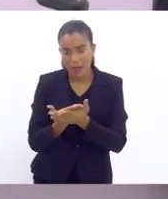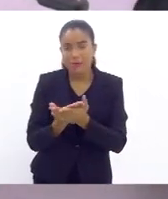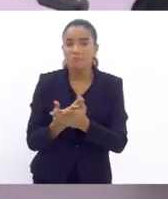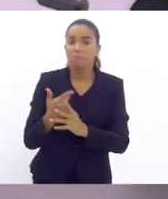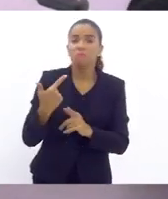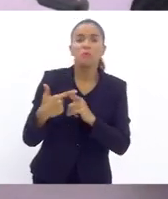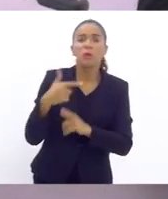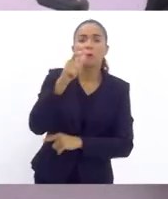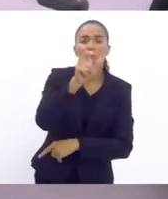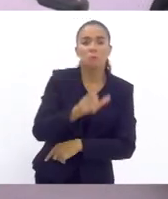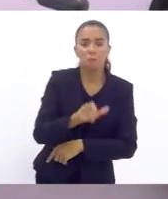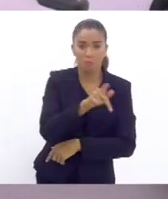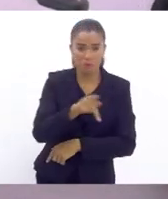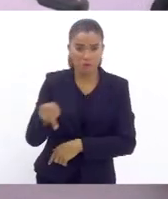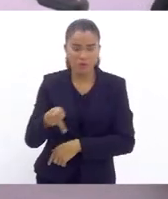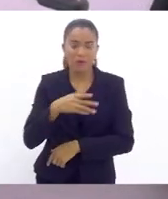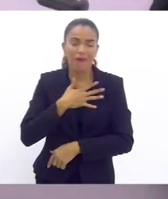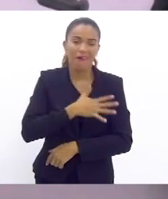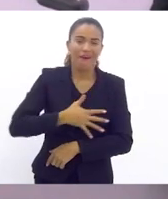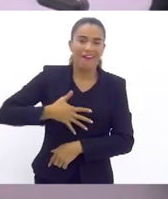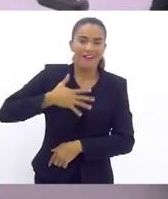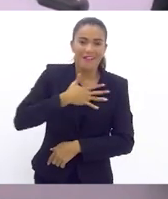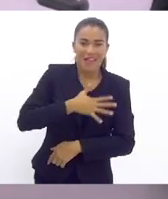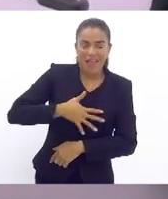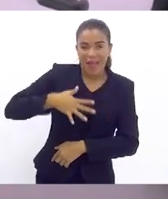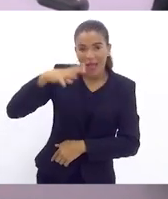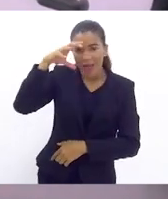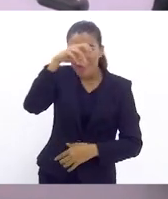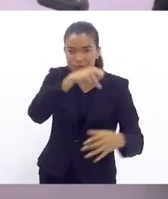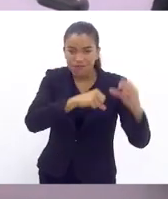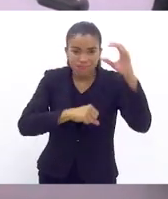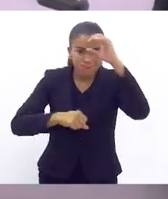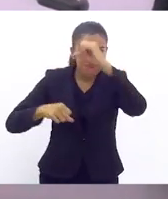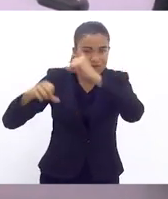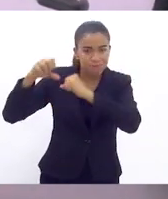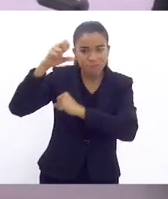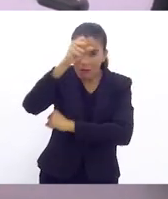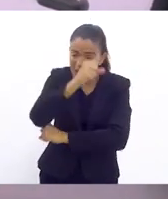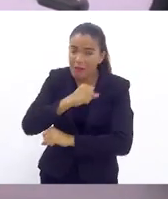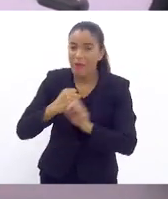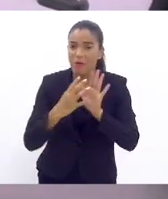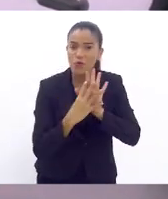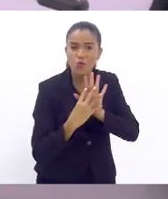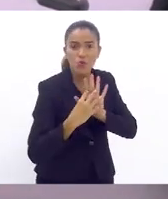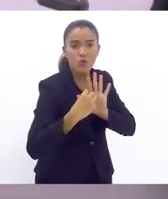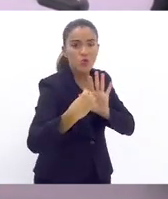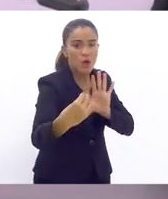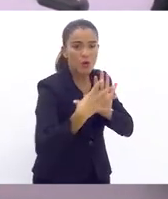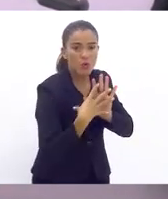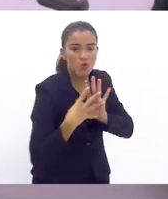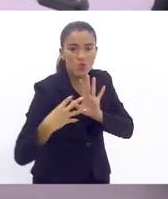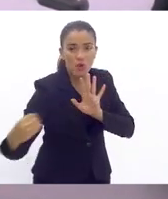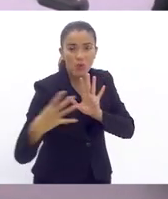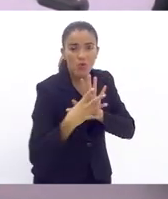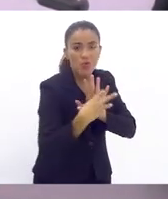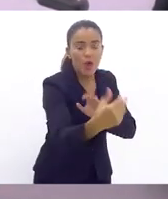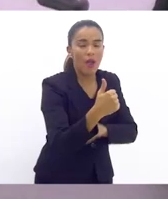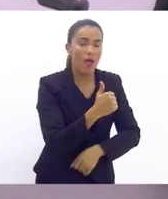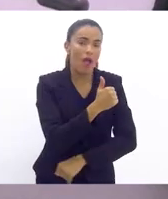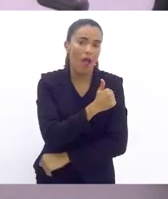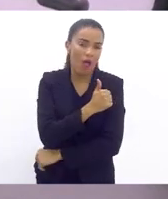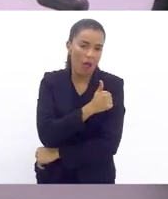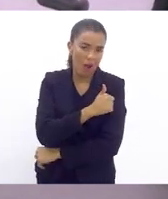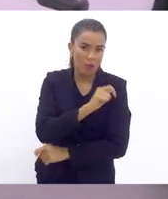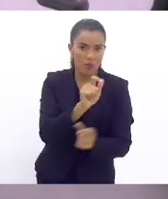que ensina que tem prazer em aprender que está com a mente oxigenada passa isso essa animação toda para os seus alunos e para os seus alunos então isso